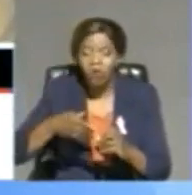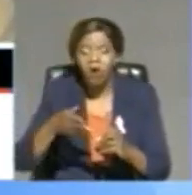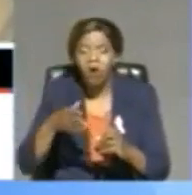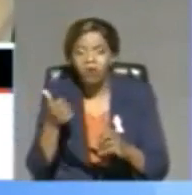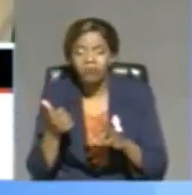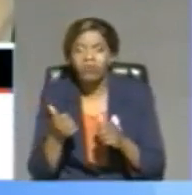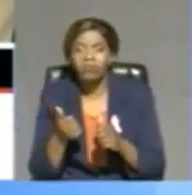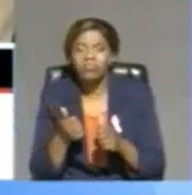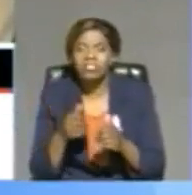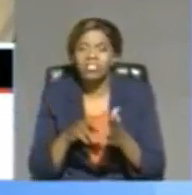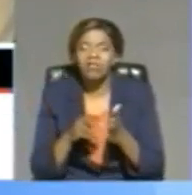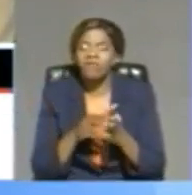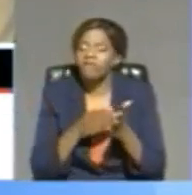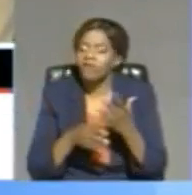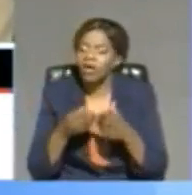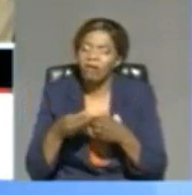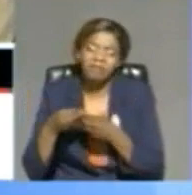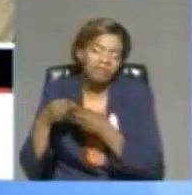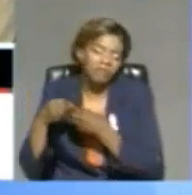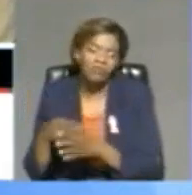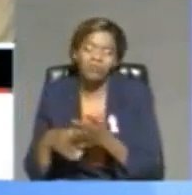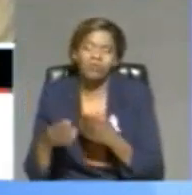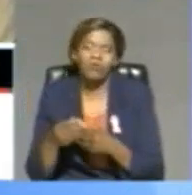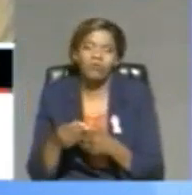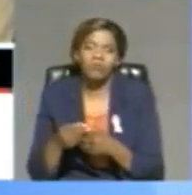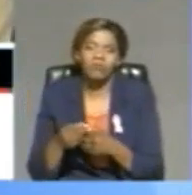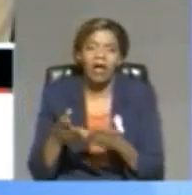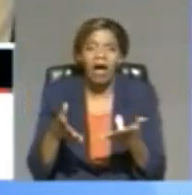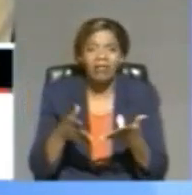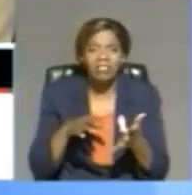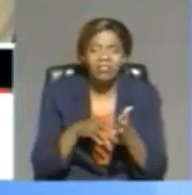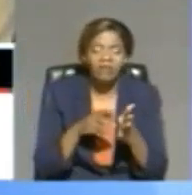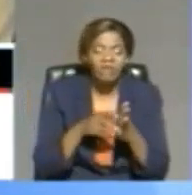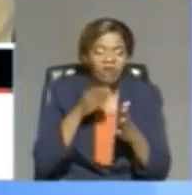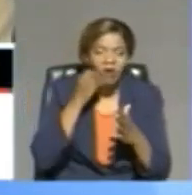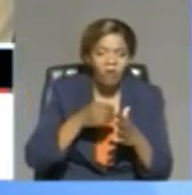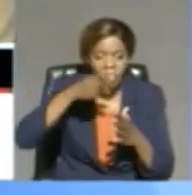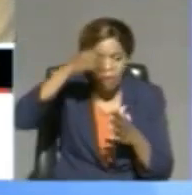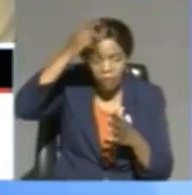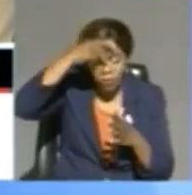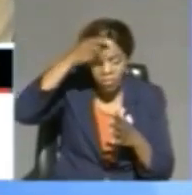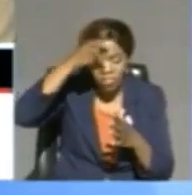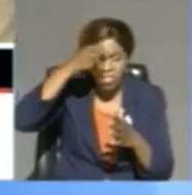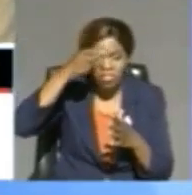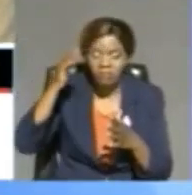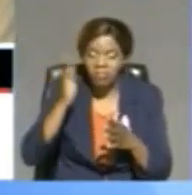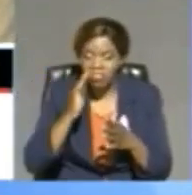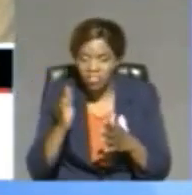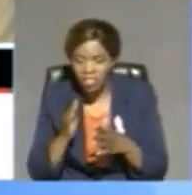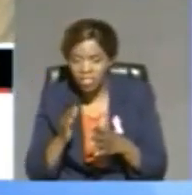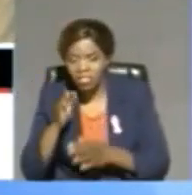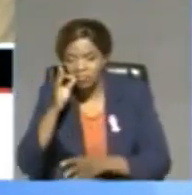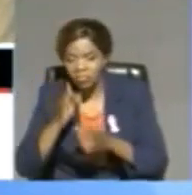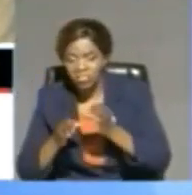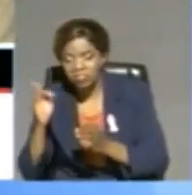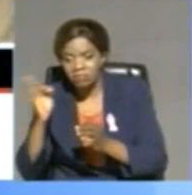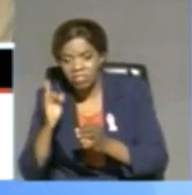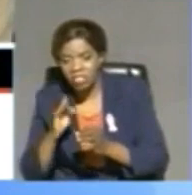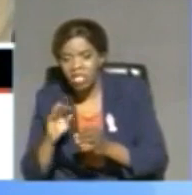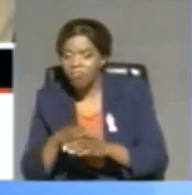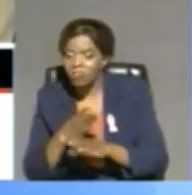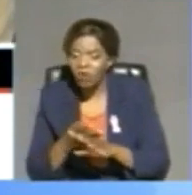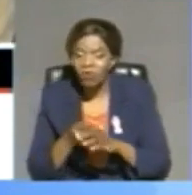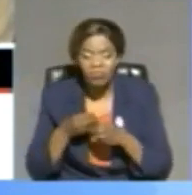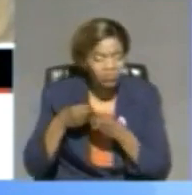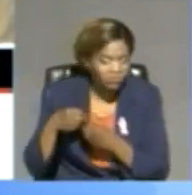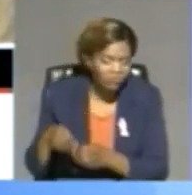percam. Perde a política brasileira, perde a Polícia Federal, perde a Justiça, perde a imprensa,